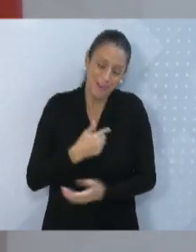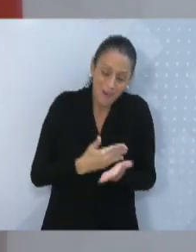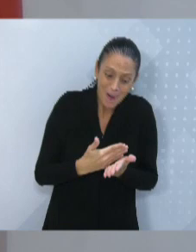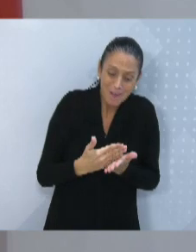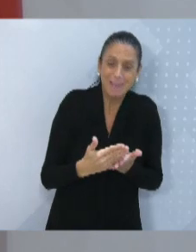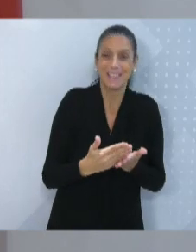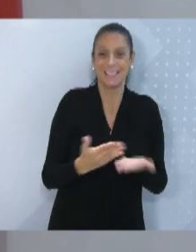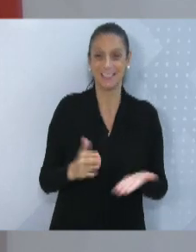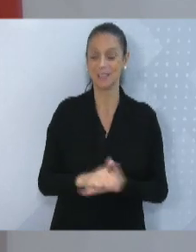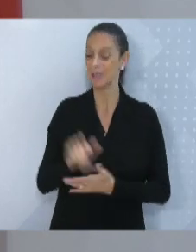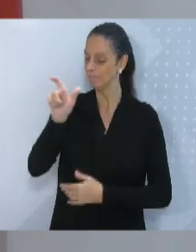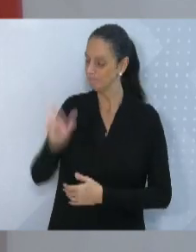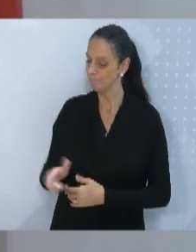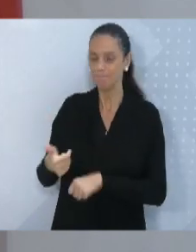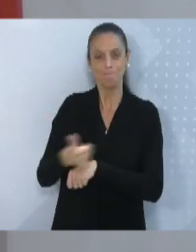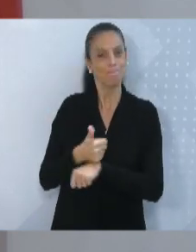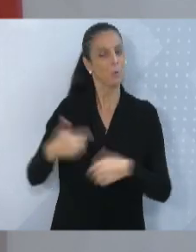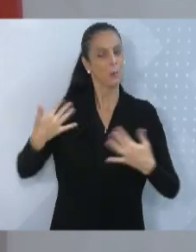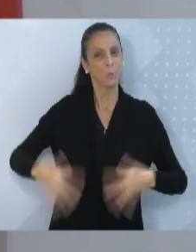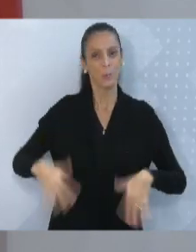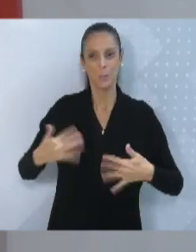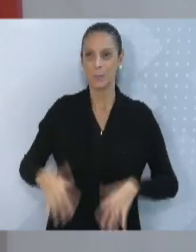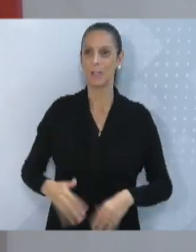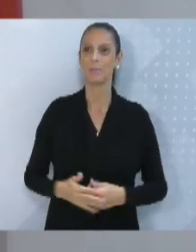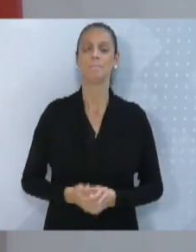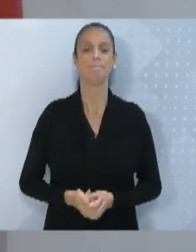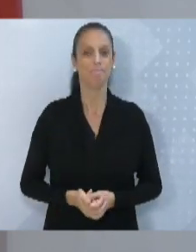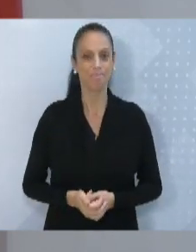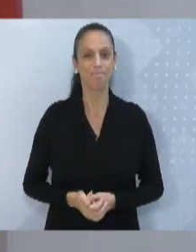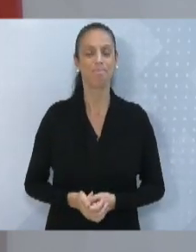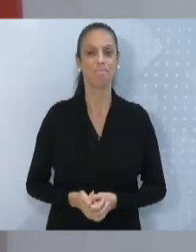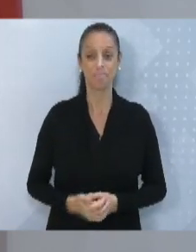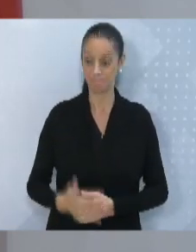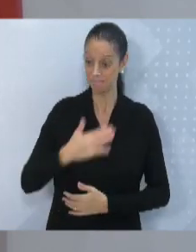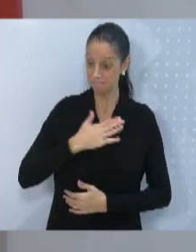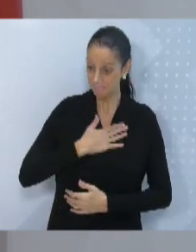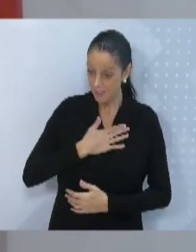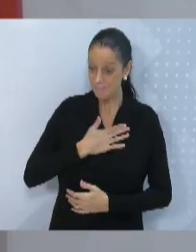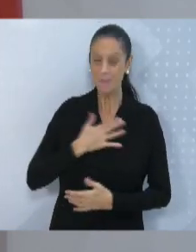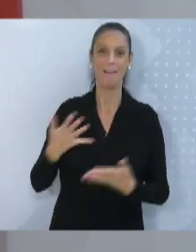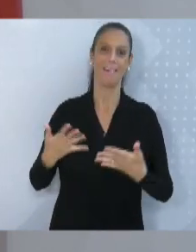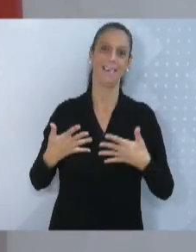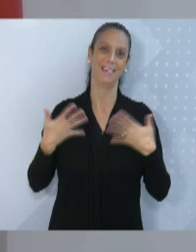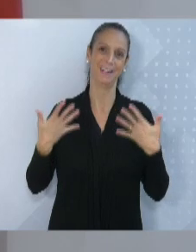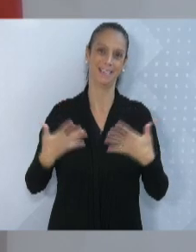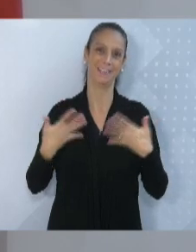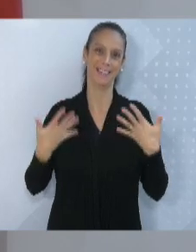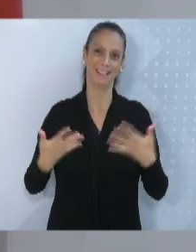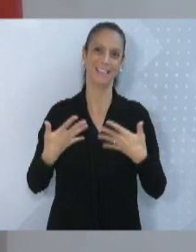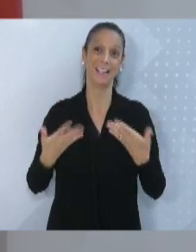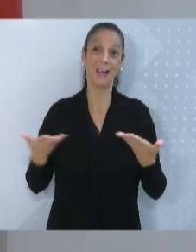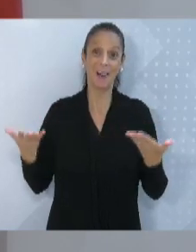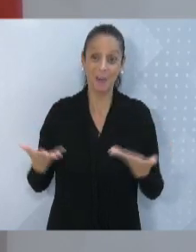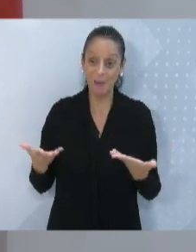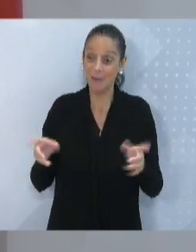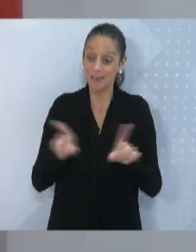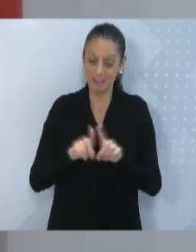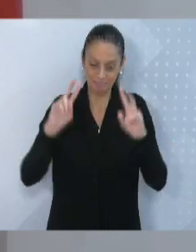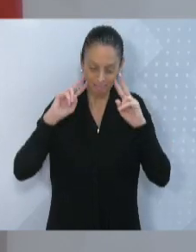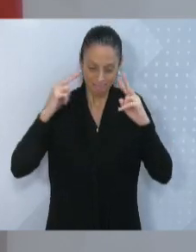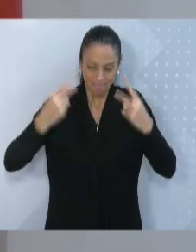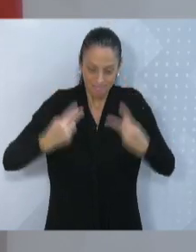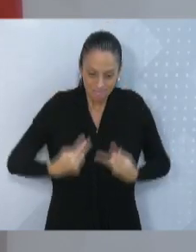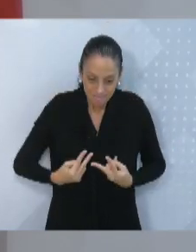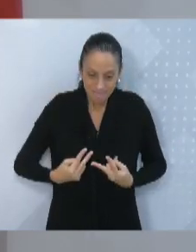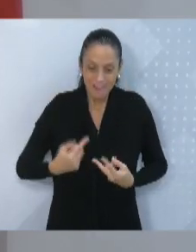um grande profissional e com certeza para mim é uma alegria ser reconhecida sabendo que